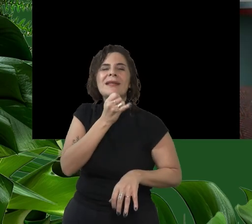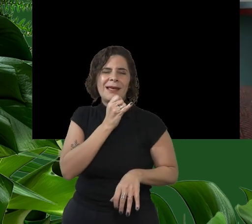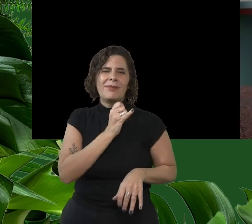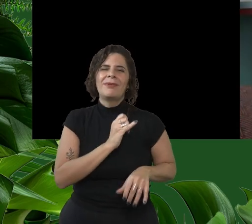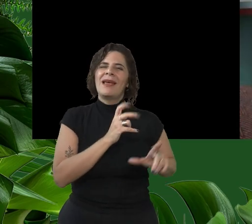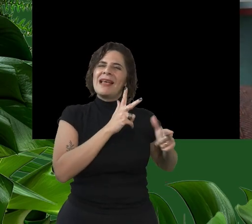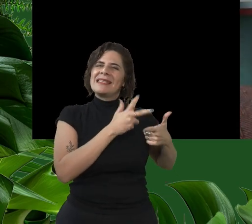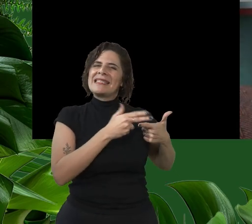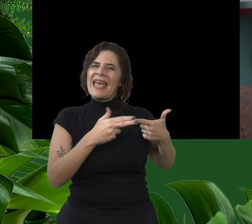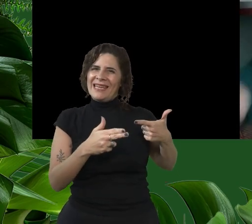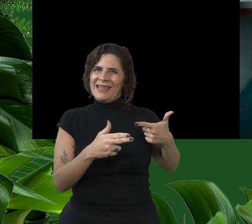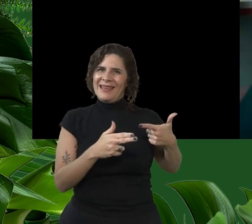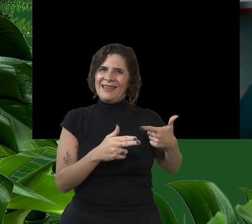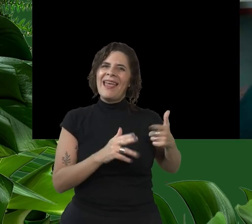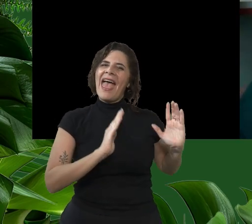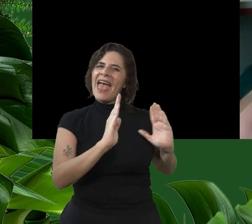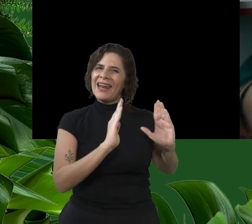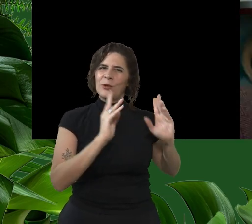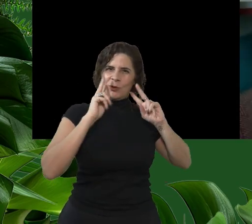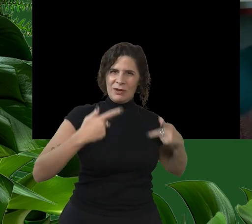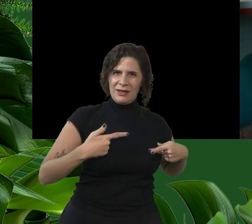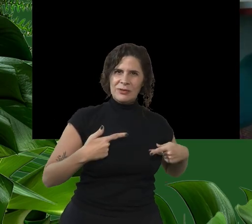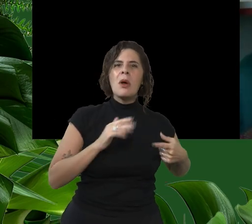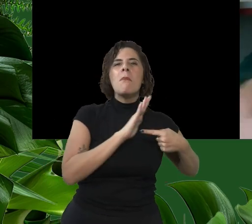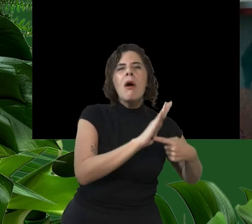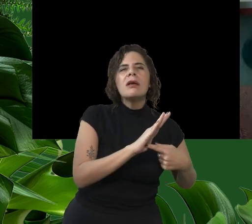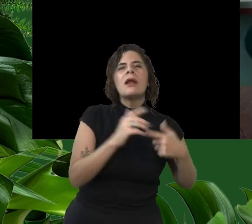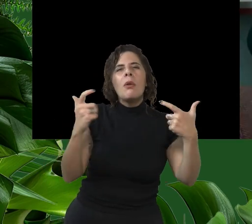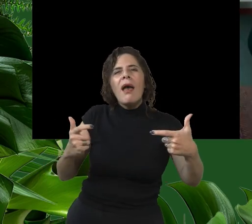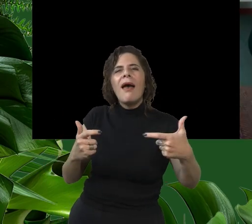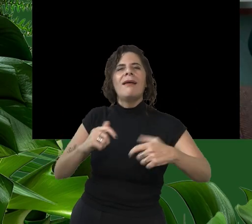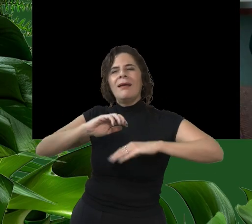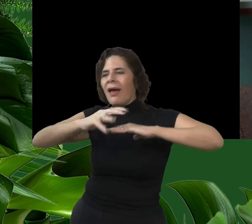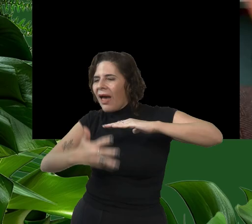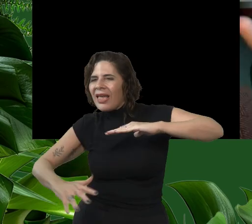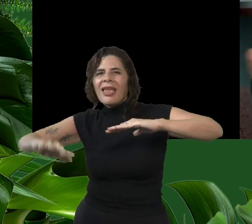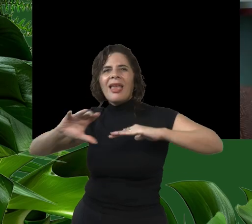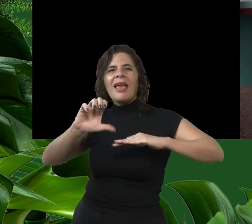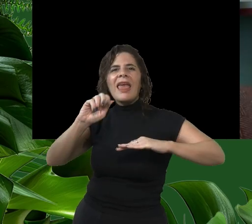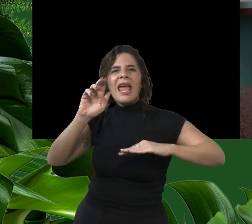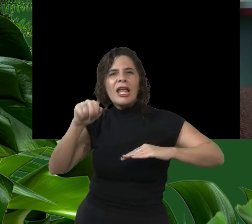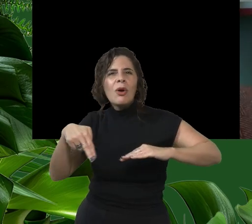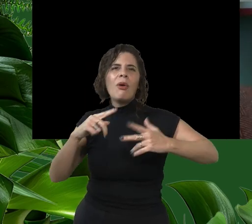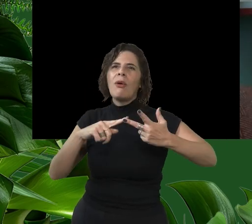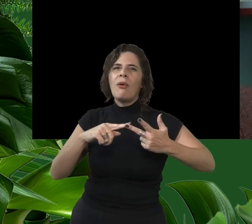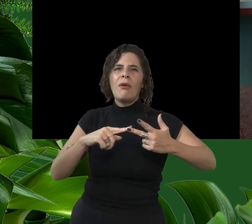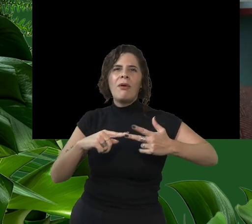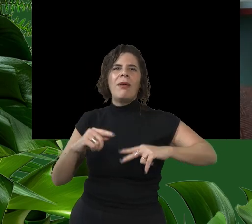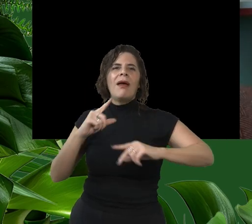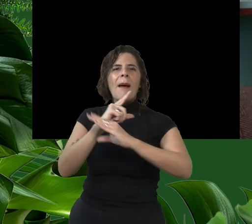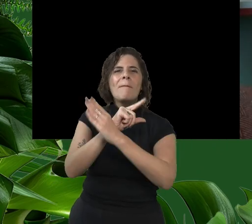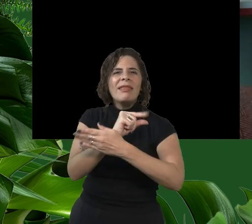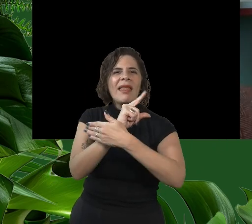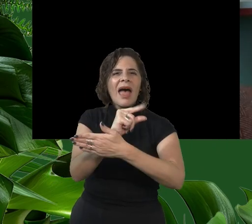amazônica, os cânions, abrolhos, então Pantanal. Então, tudo isso acaba impressionando. Eu fiquei muito impressionada